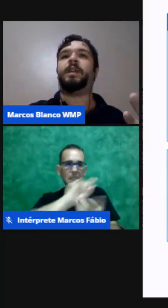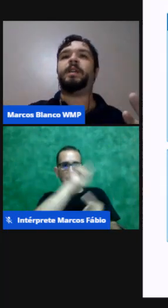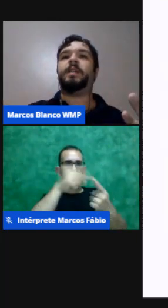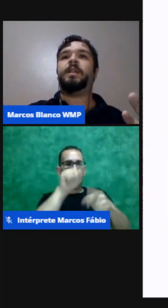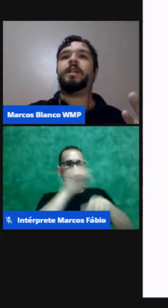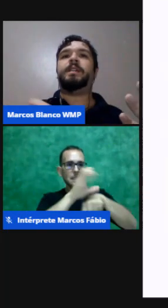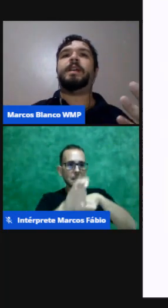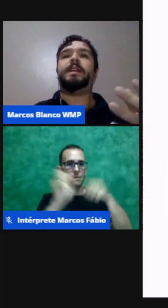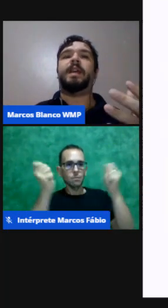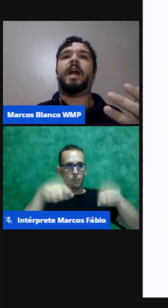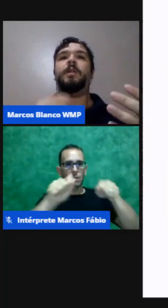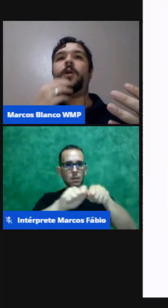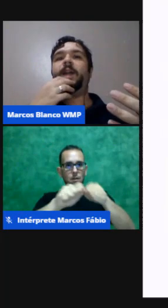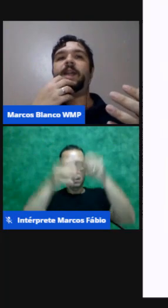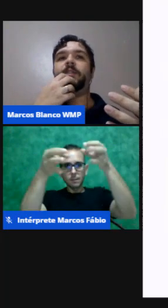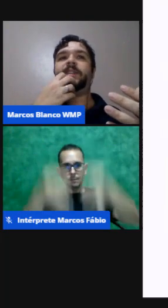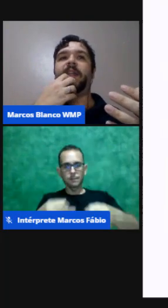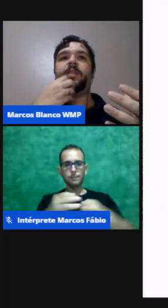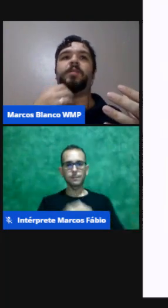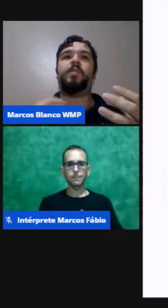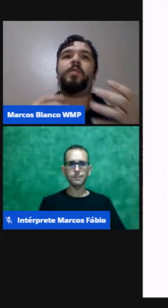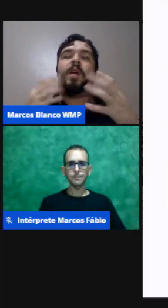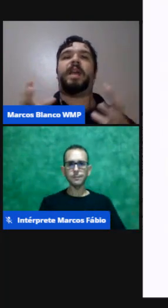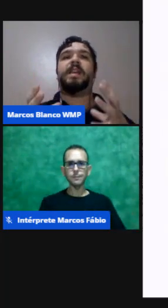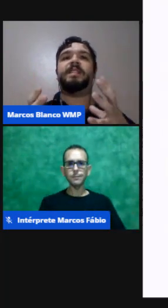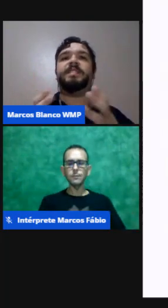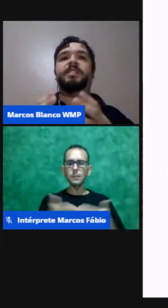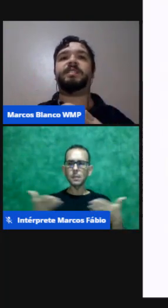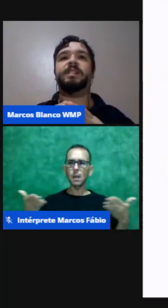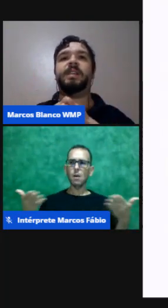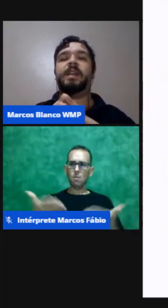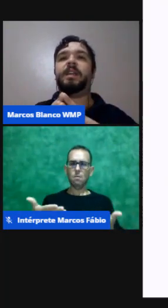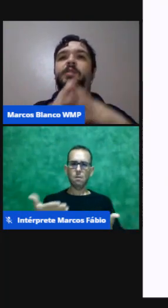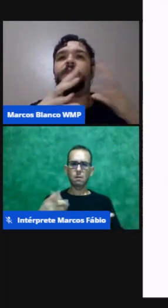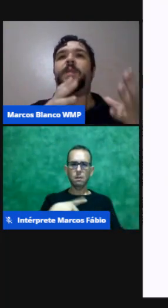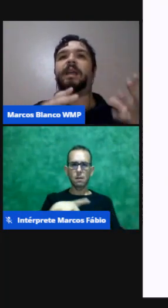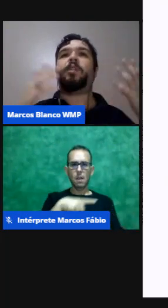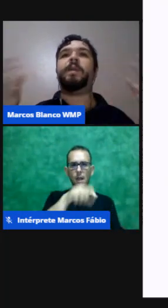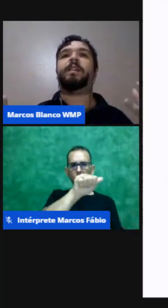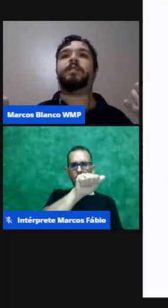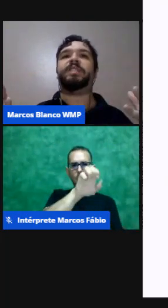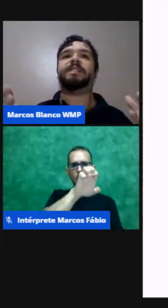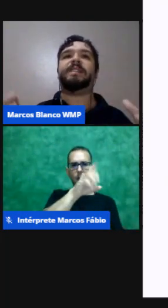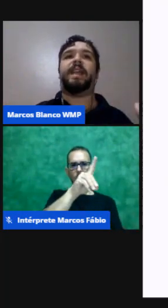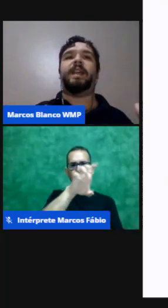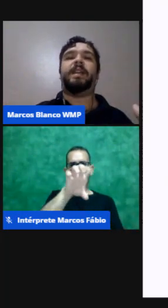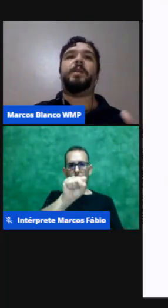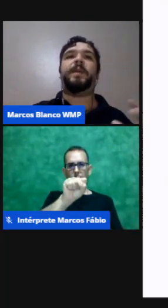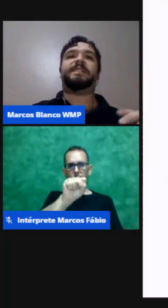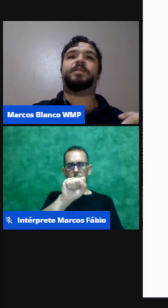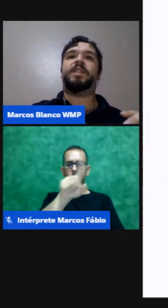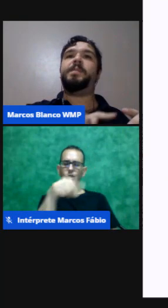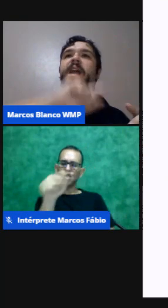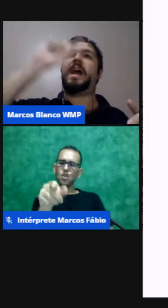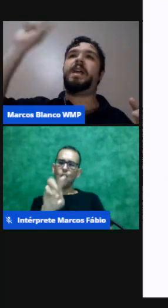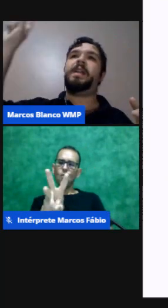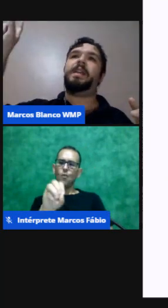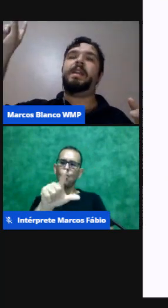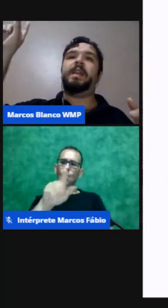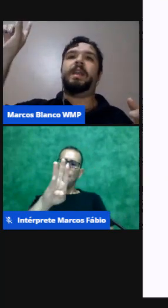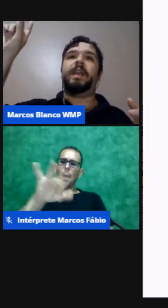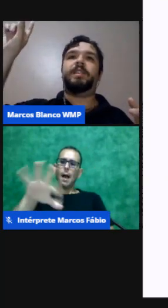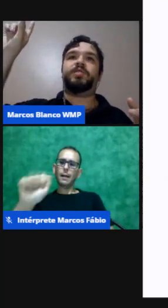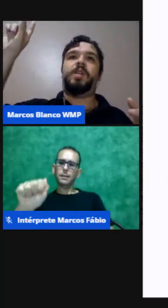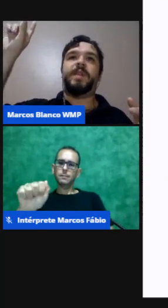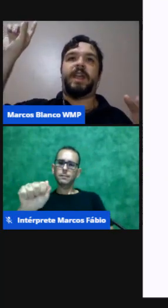método funciona. E aí, agora eu tenho um Aedes aegypti. Pô, Wolbachia, como é que eu vou utilizar ele? Eu preciso